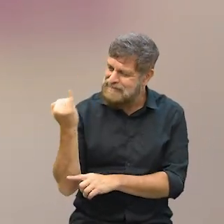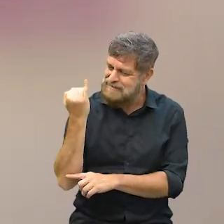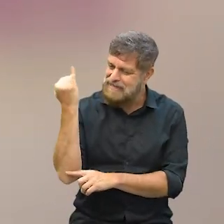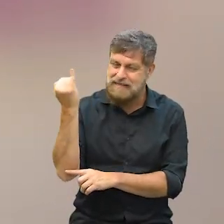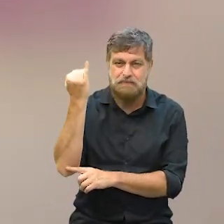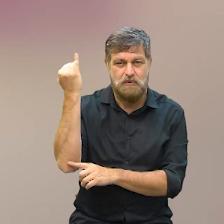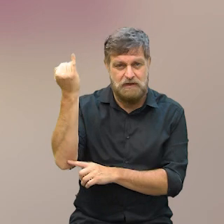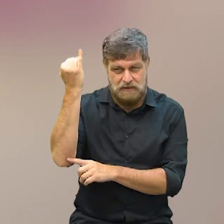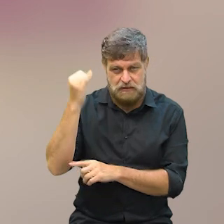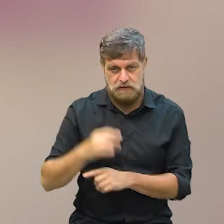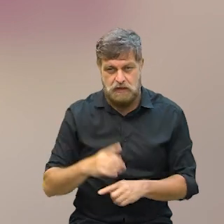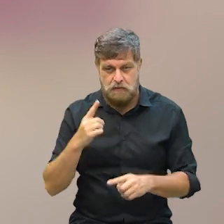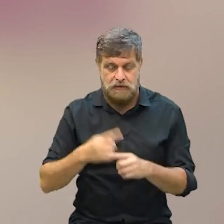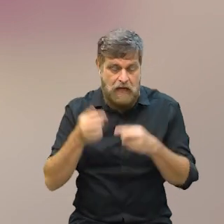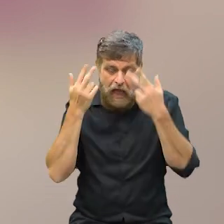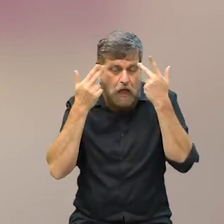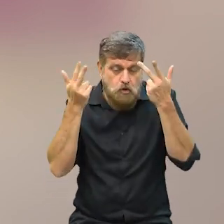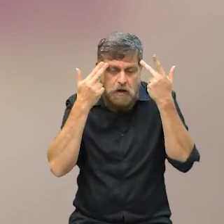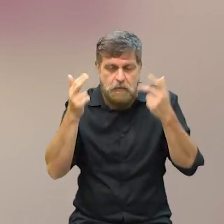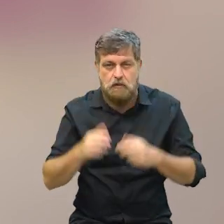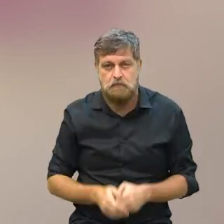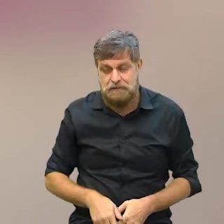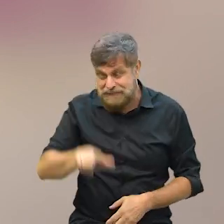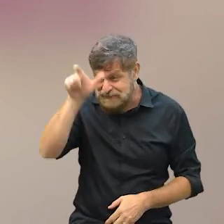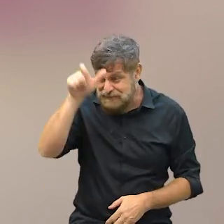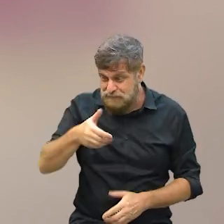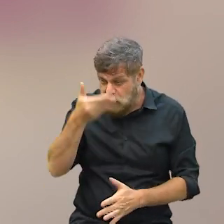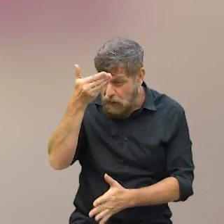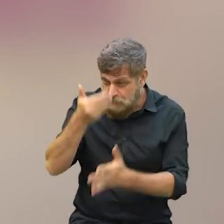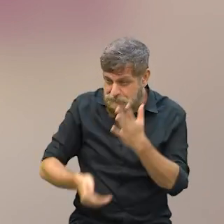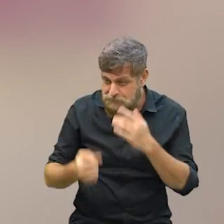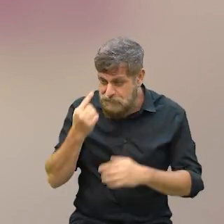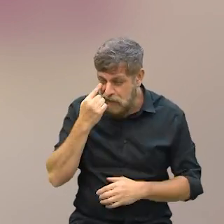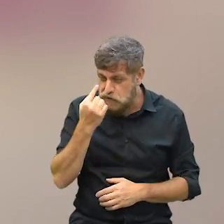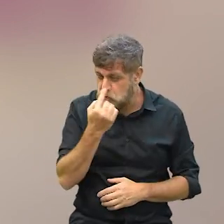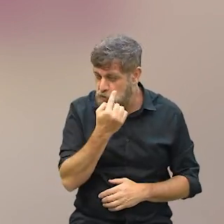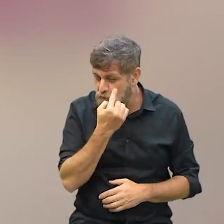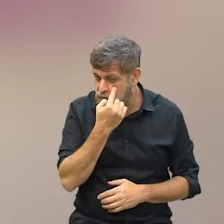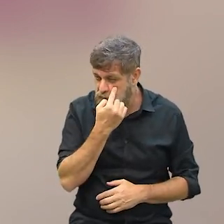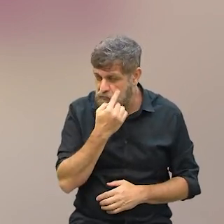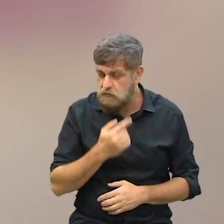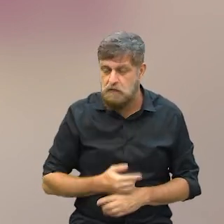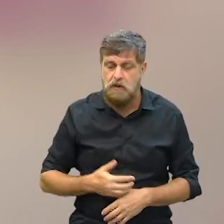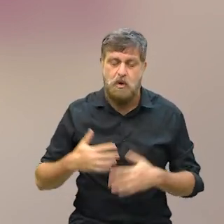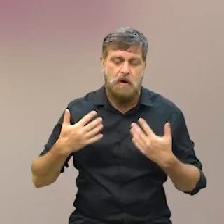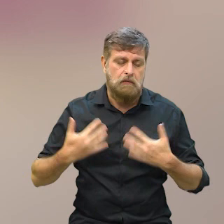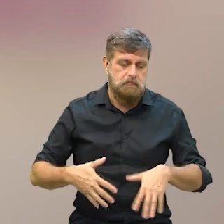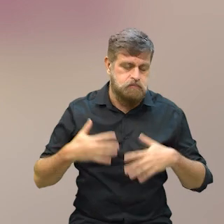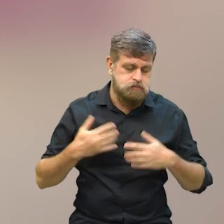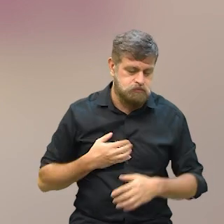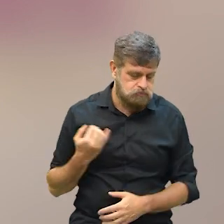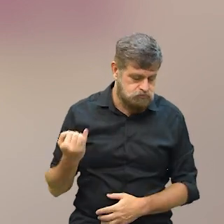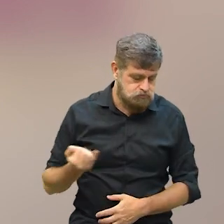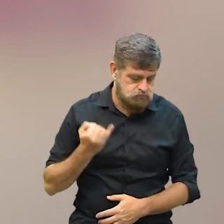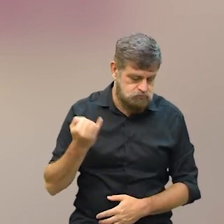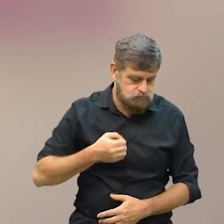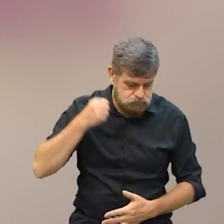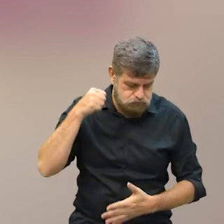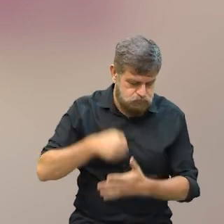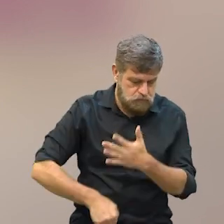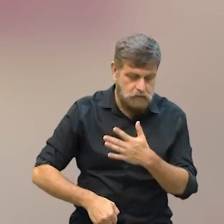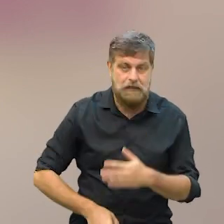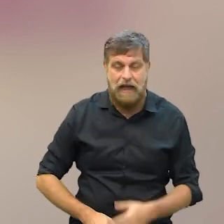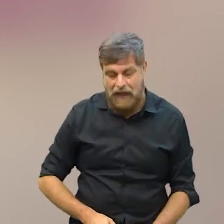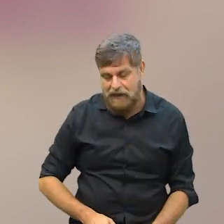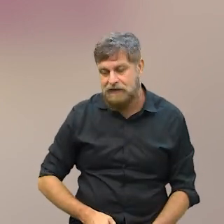é enxergar, porque é o normal. Quando a pessoa perde, vê o quanto importante é a